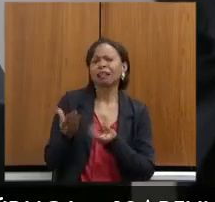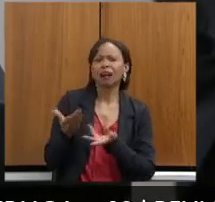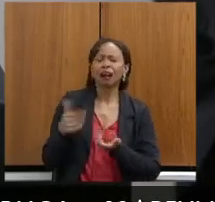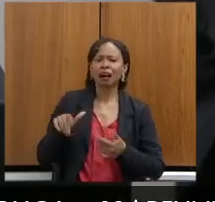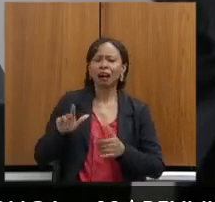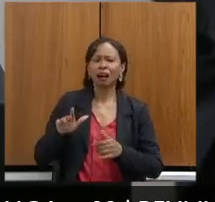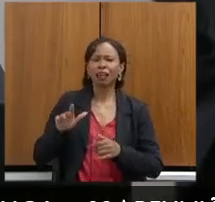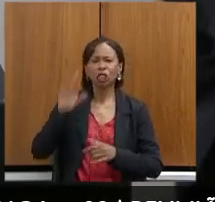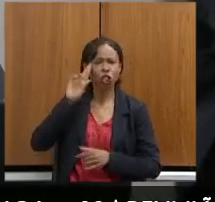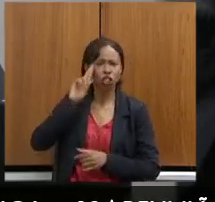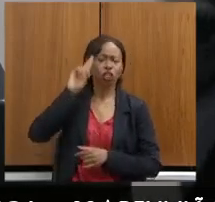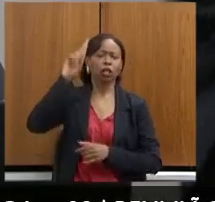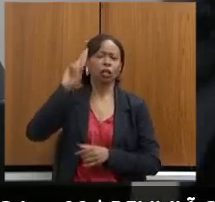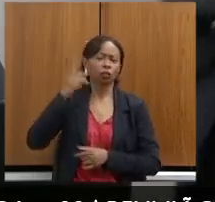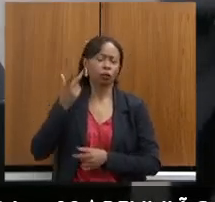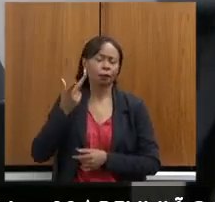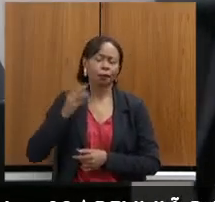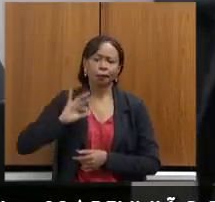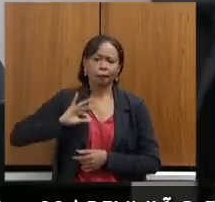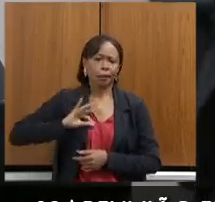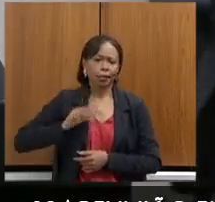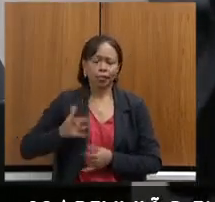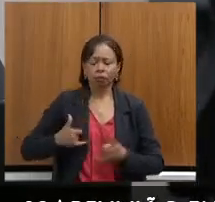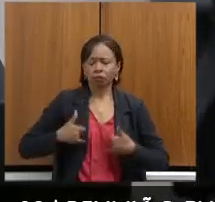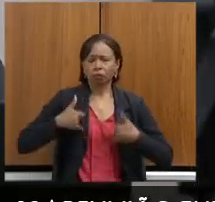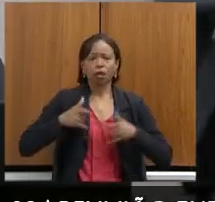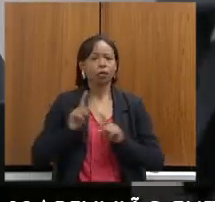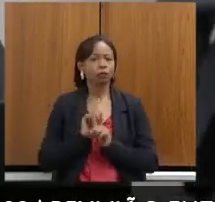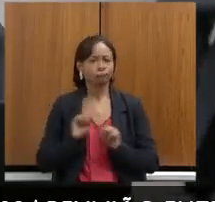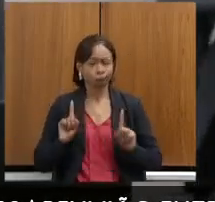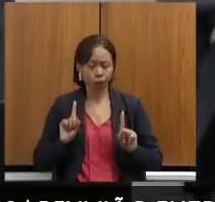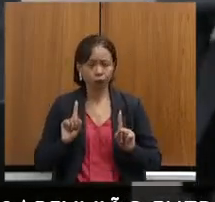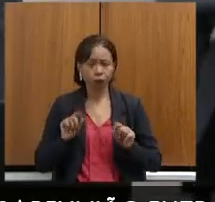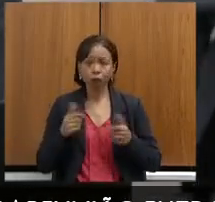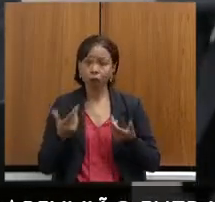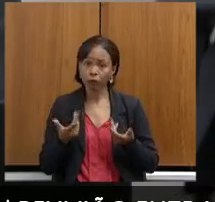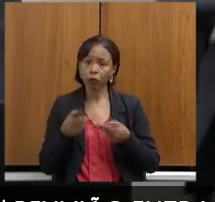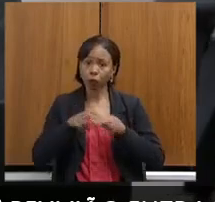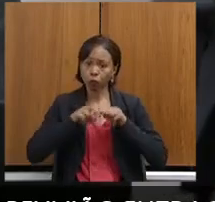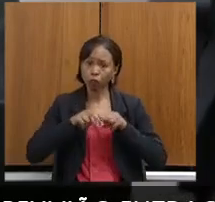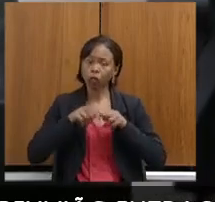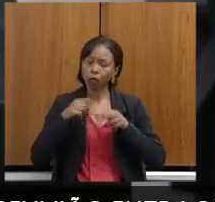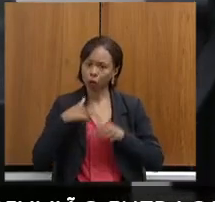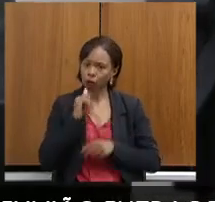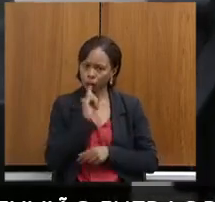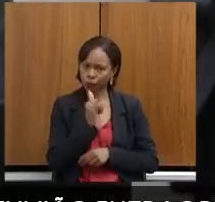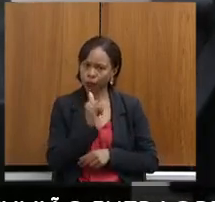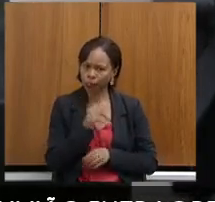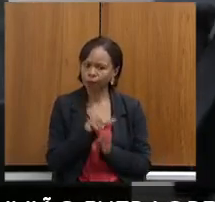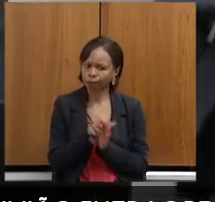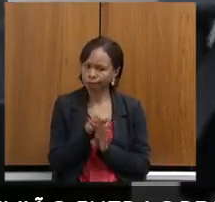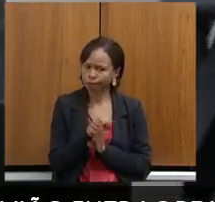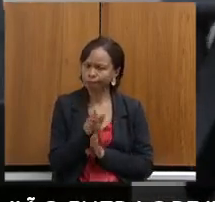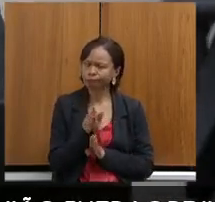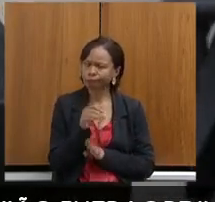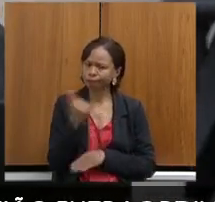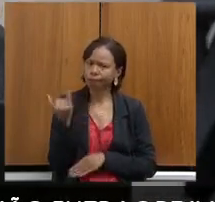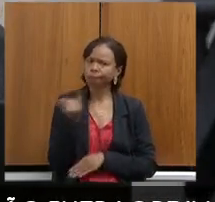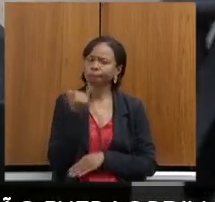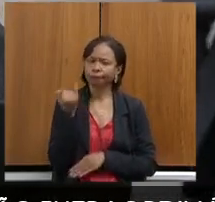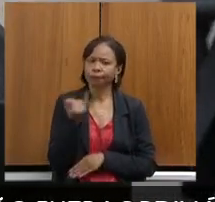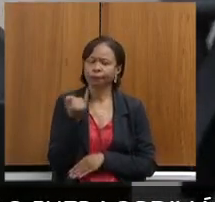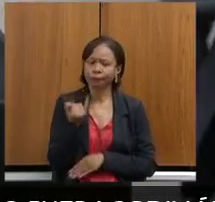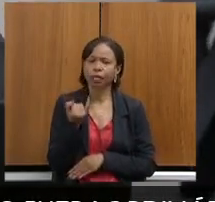determinado certos de por isso é bom e eu queria fazer que essa fala deixa ela bastante é